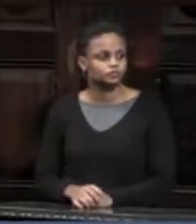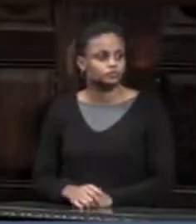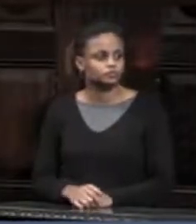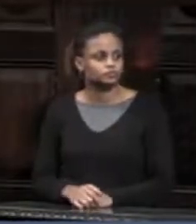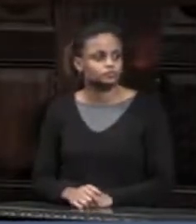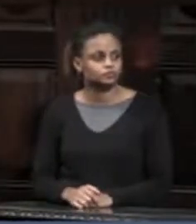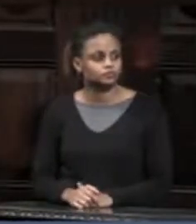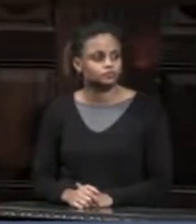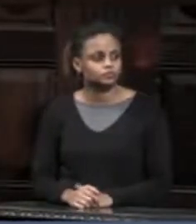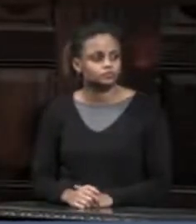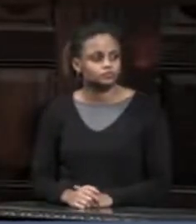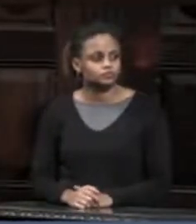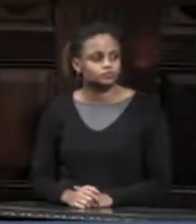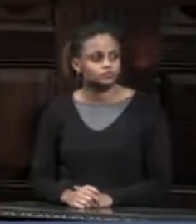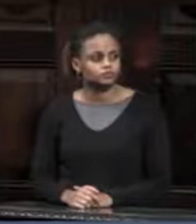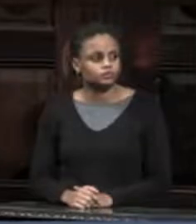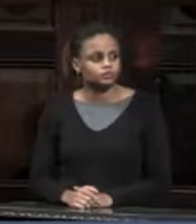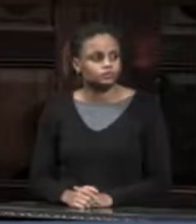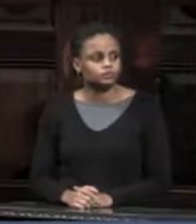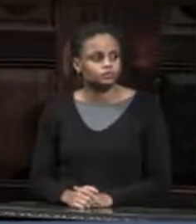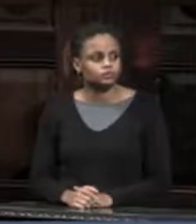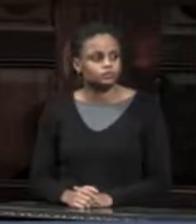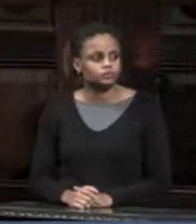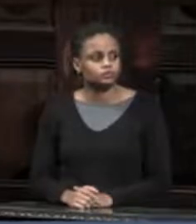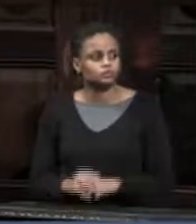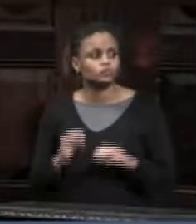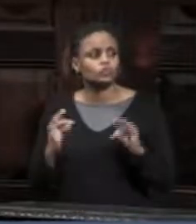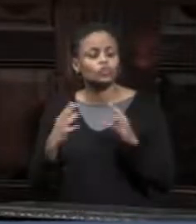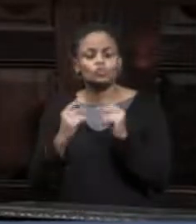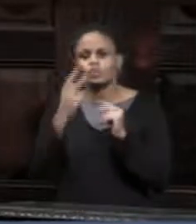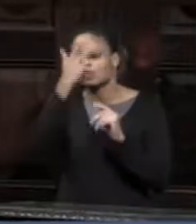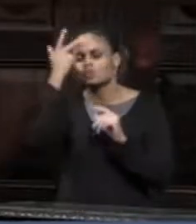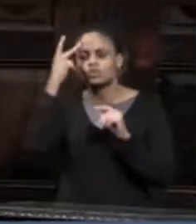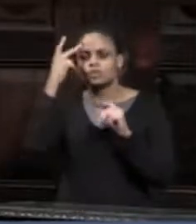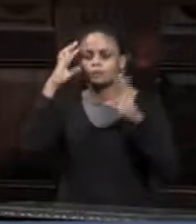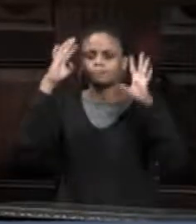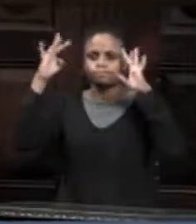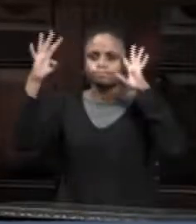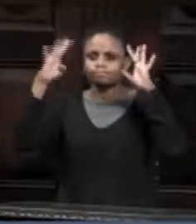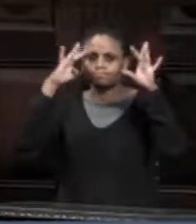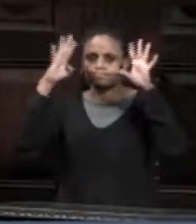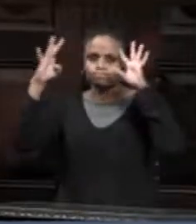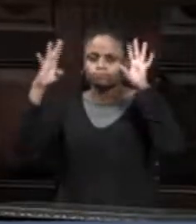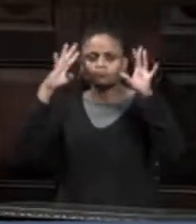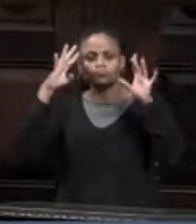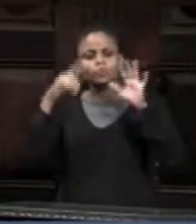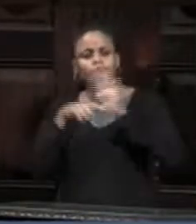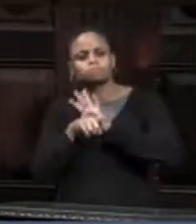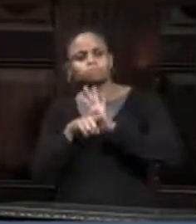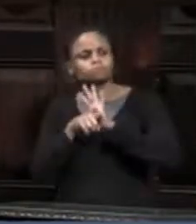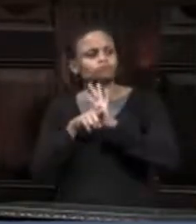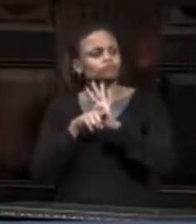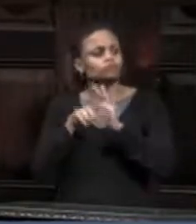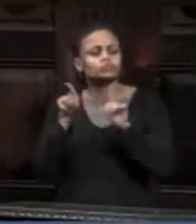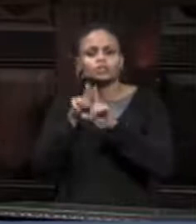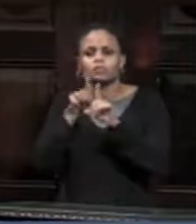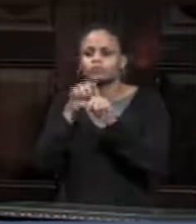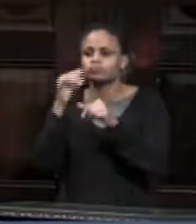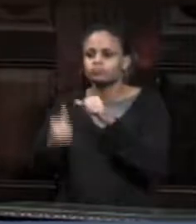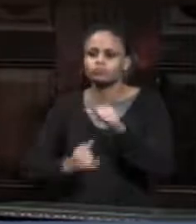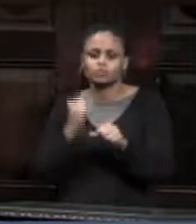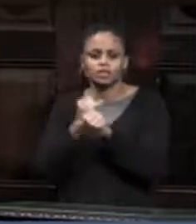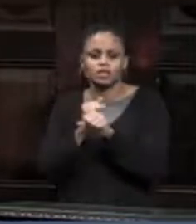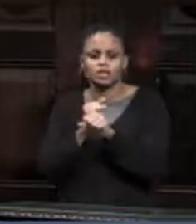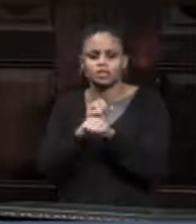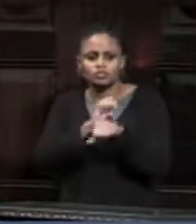Tudo isso está sendo colocado em discussão nesse momento em que se fala, e as mídias sociais são claras